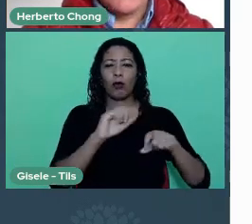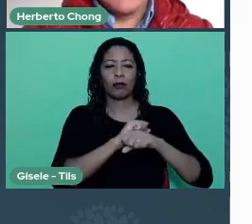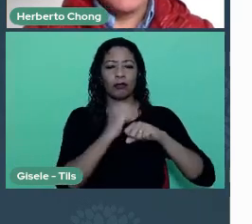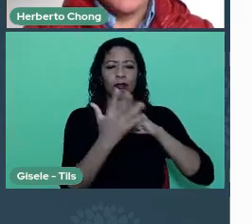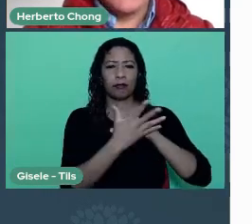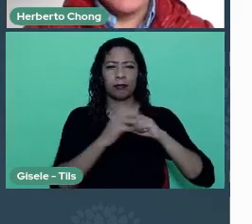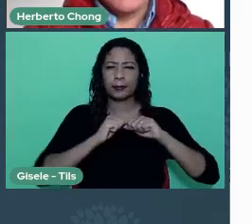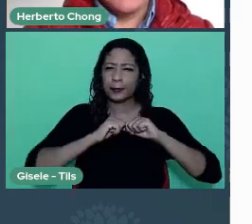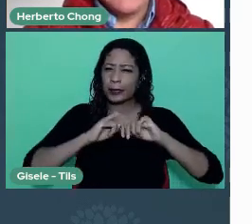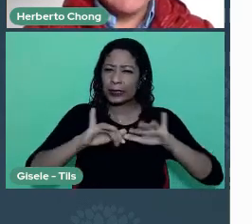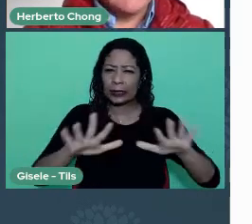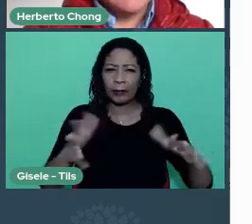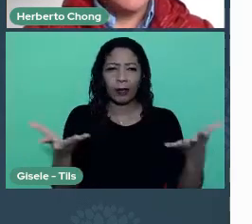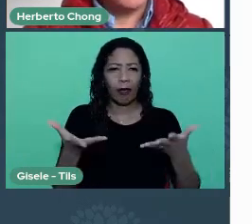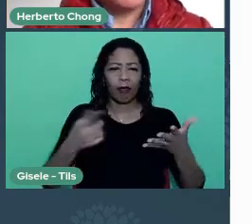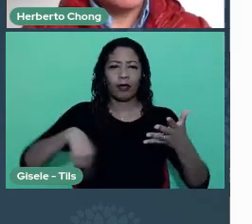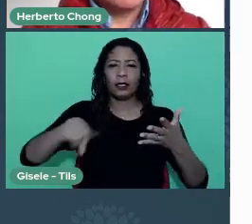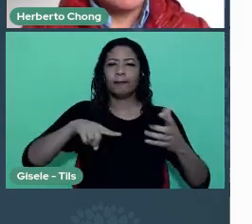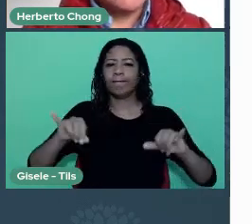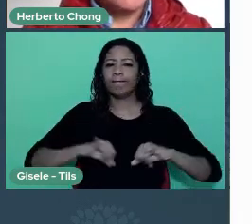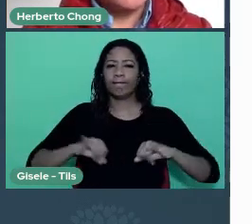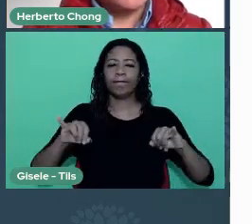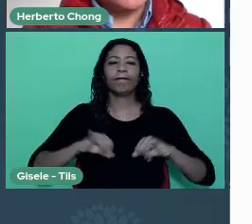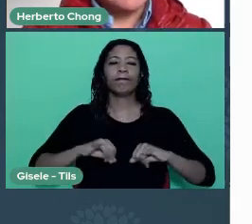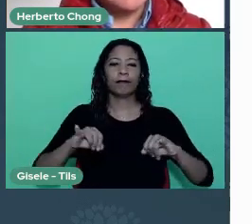que nos faz hoje